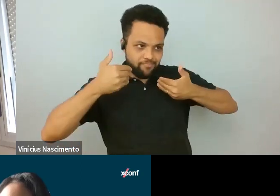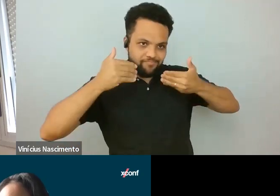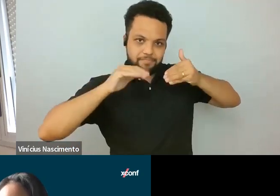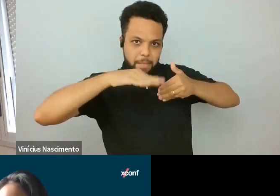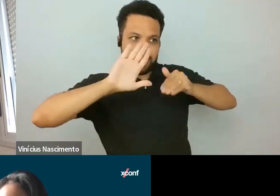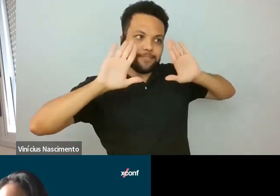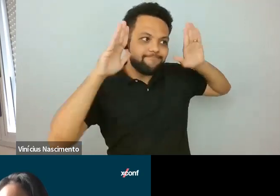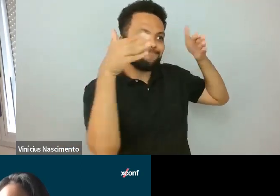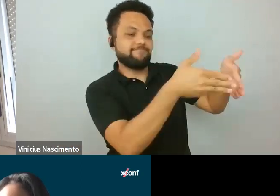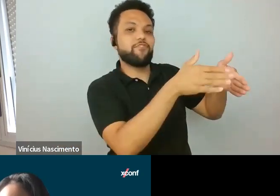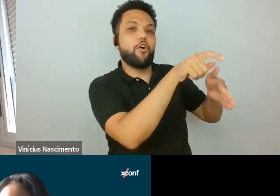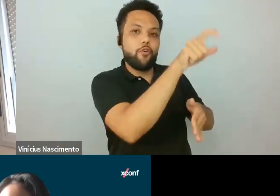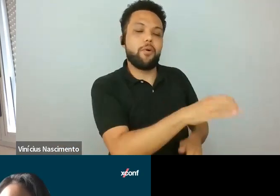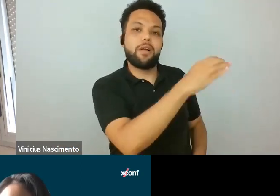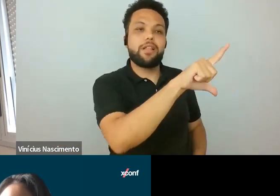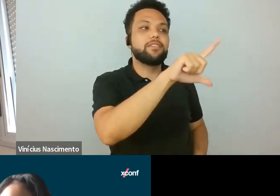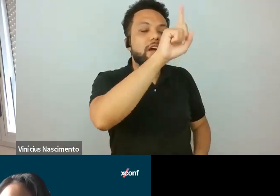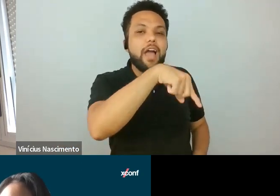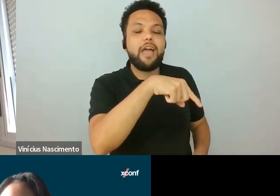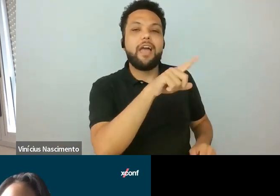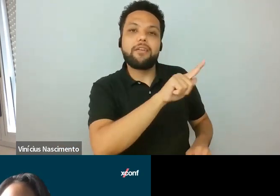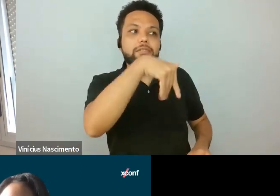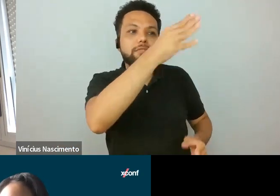e a tendência é o resultado ser positivo.